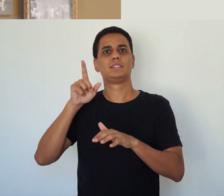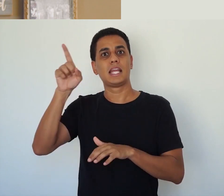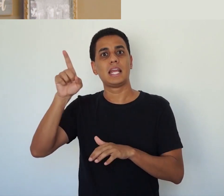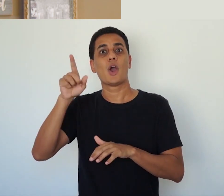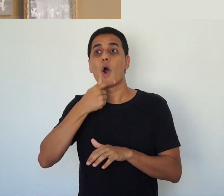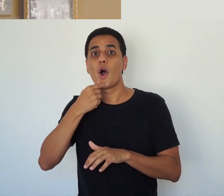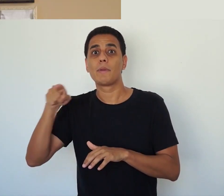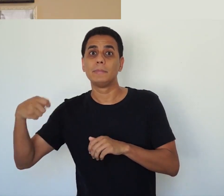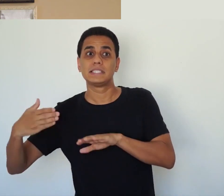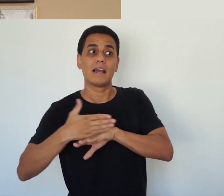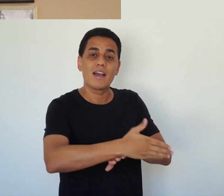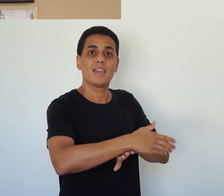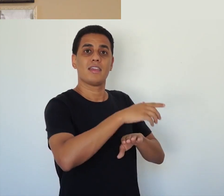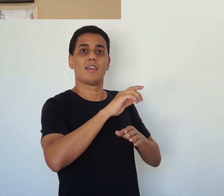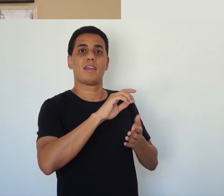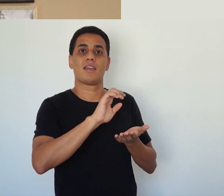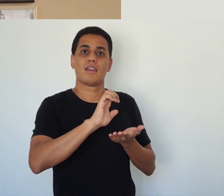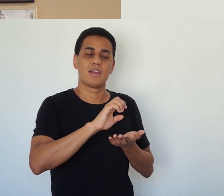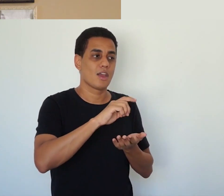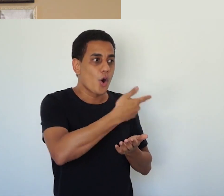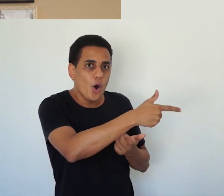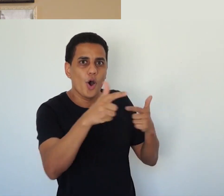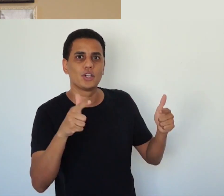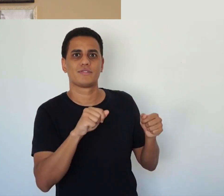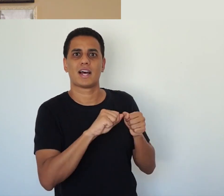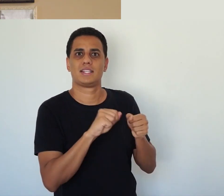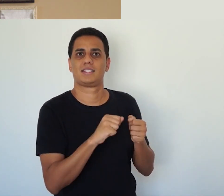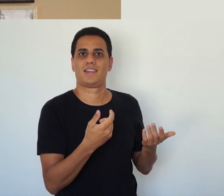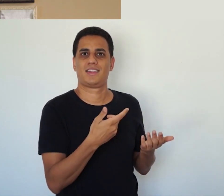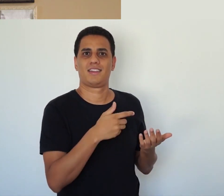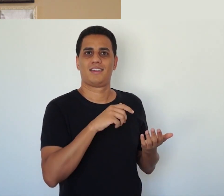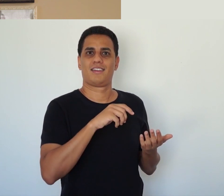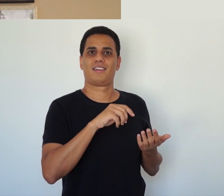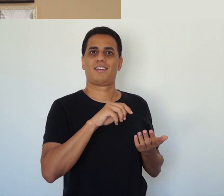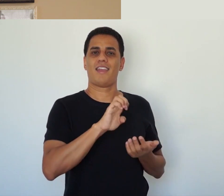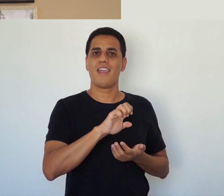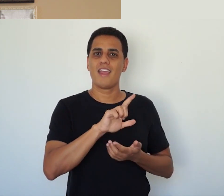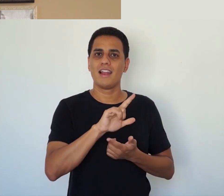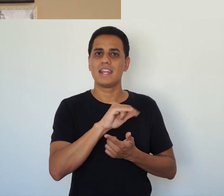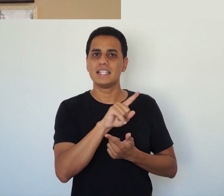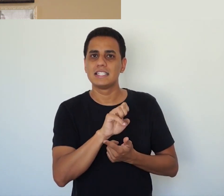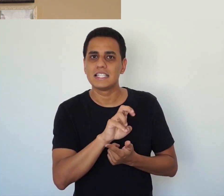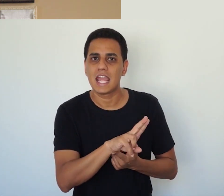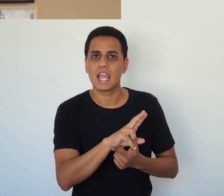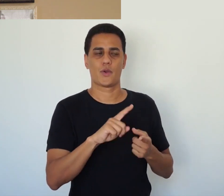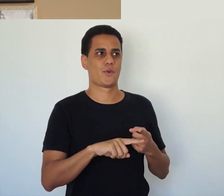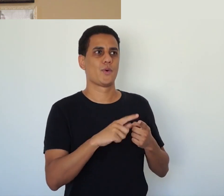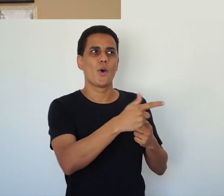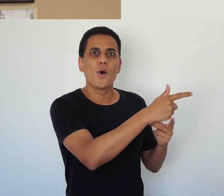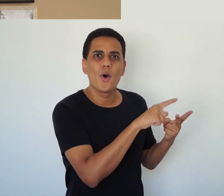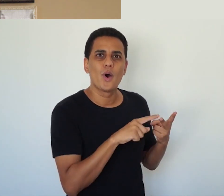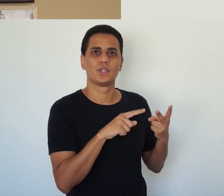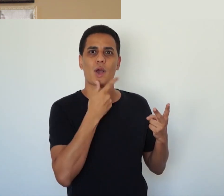ele precisava ungir como rei Jeú, ele precisava ungir Eliseu, ele precisava ungir Azael. Ele tinha